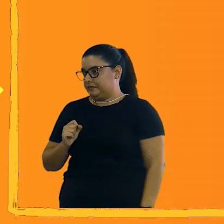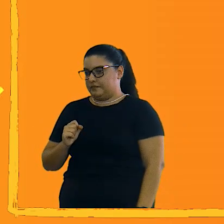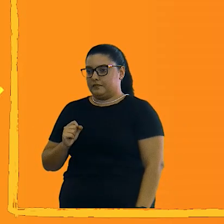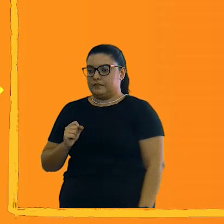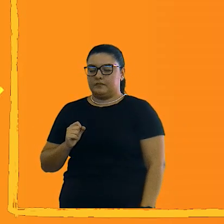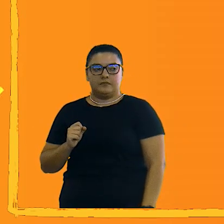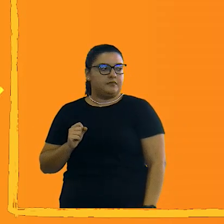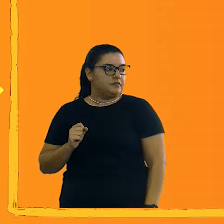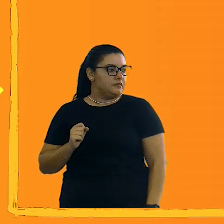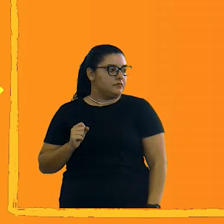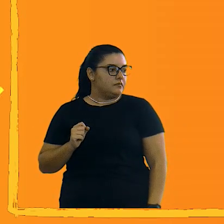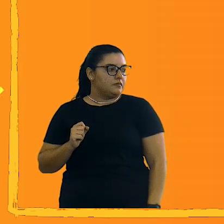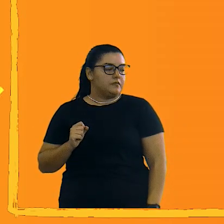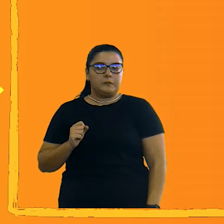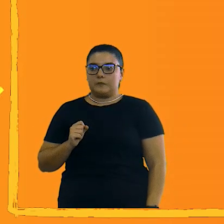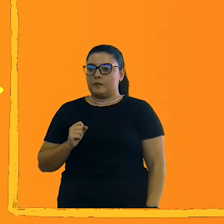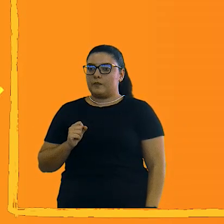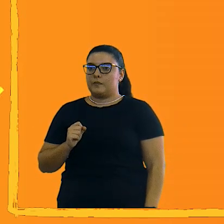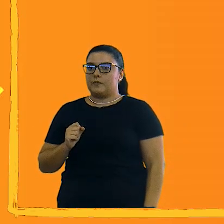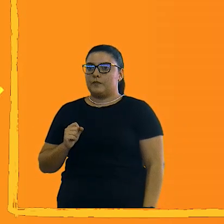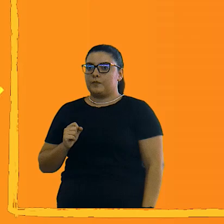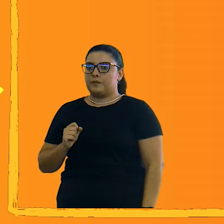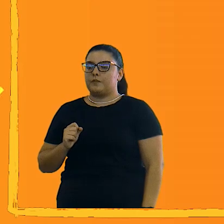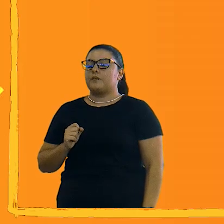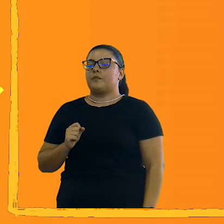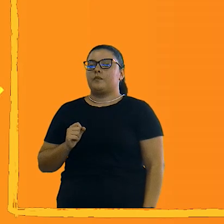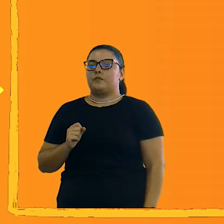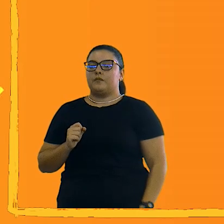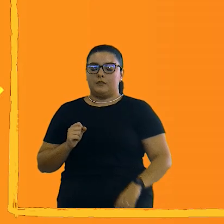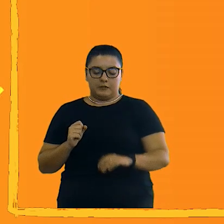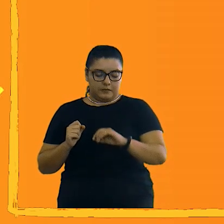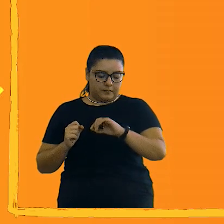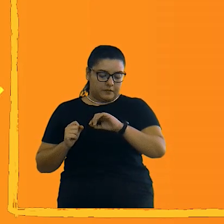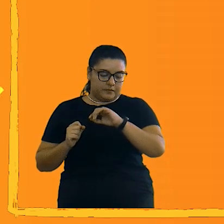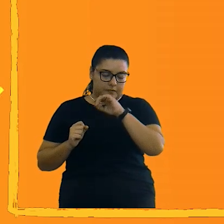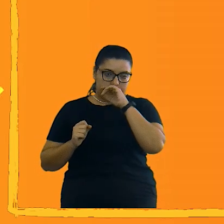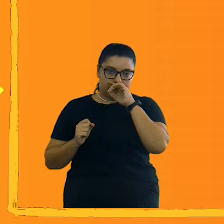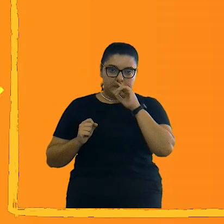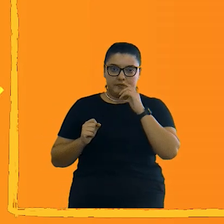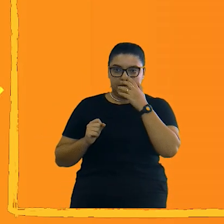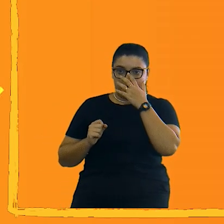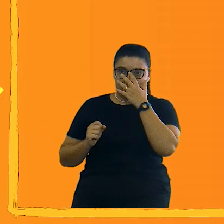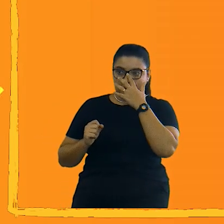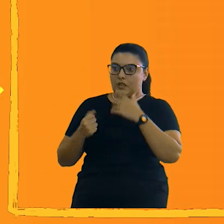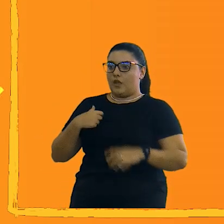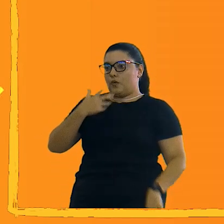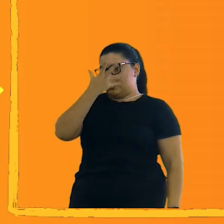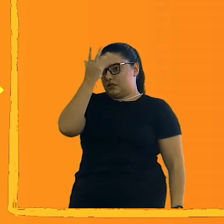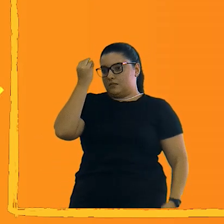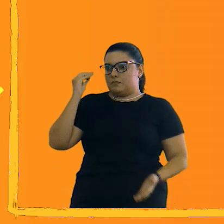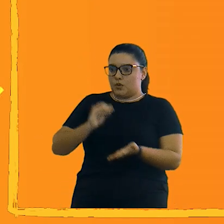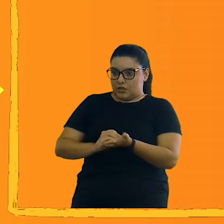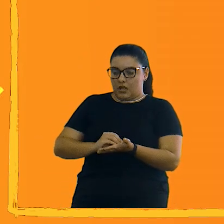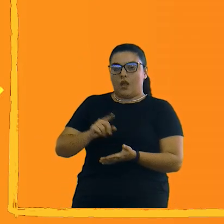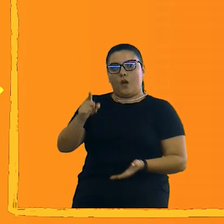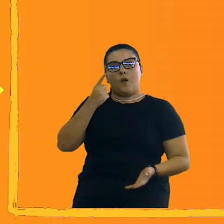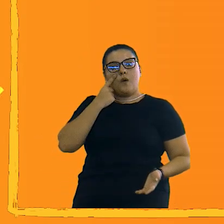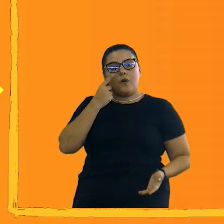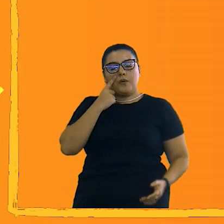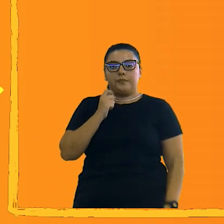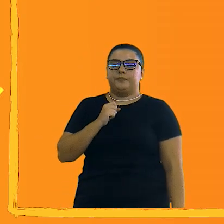aí por favor ó olha PR mim levanta a cabeça aí pr tu entender que eu não coloquei aqui eu esqueci de colocar levanta